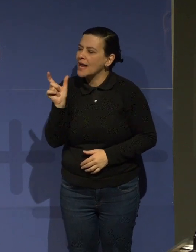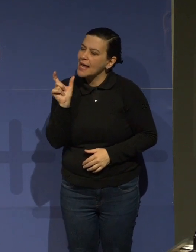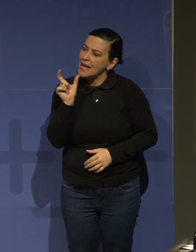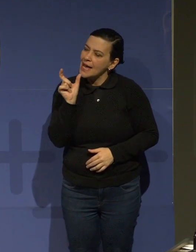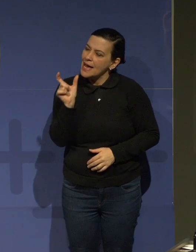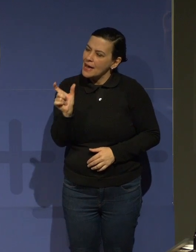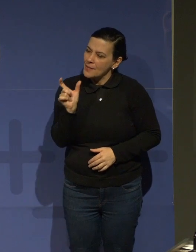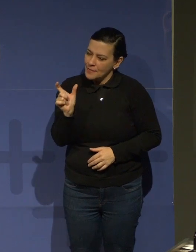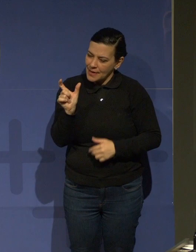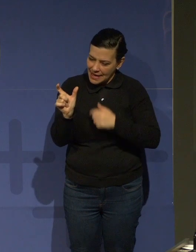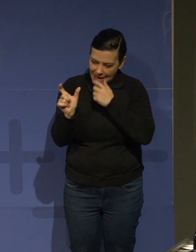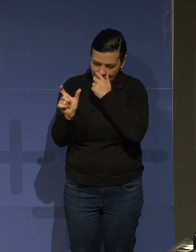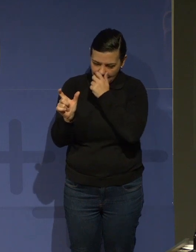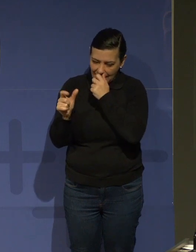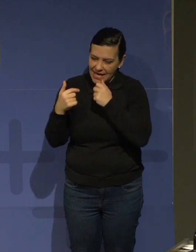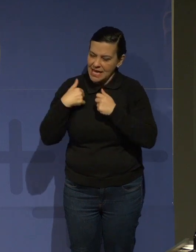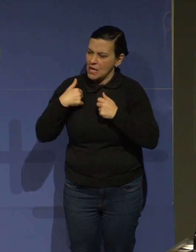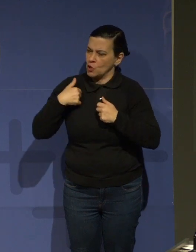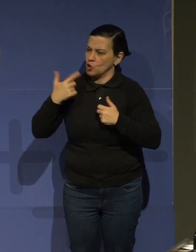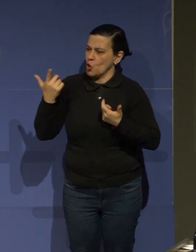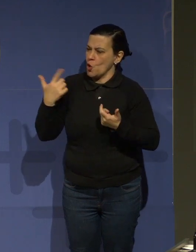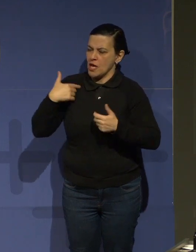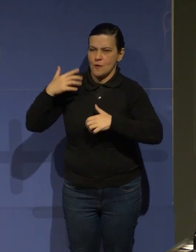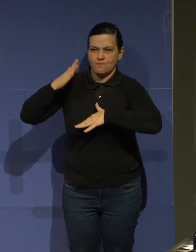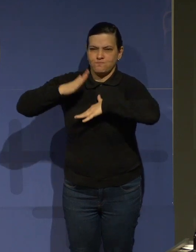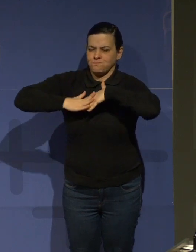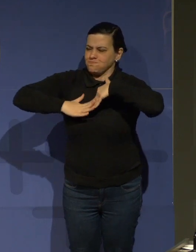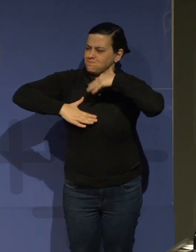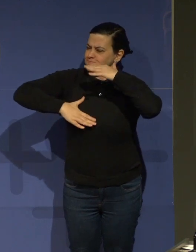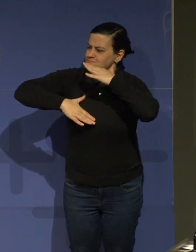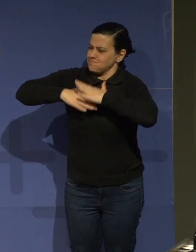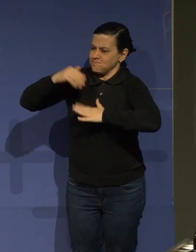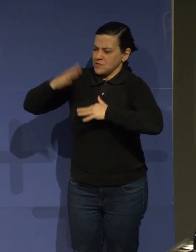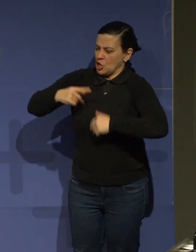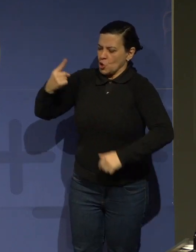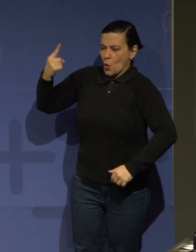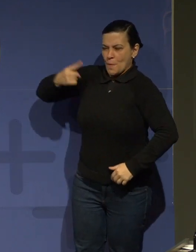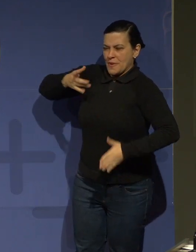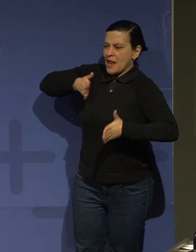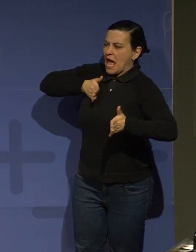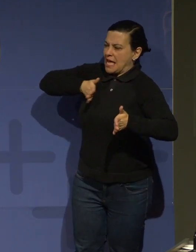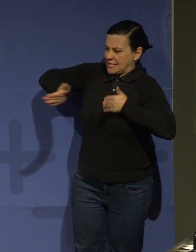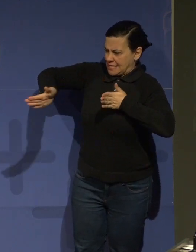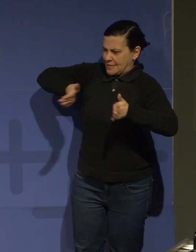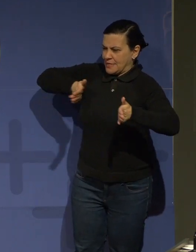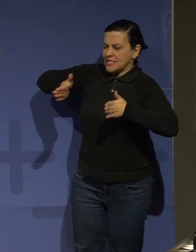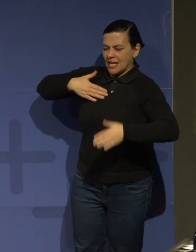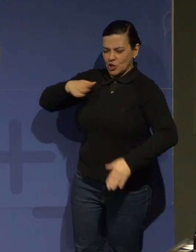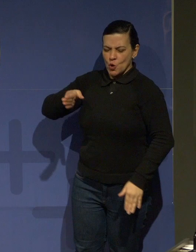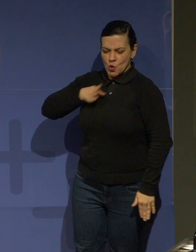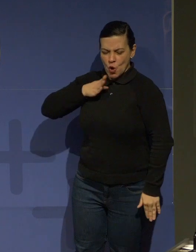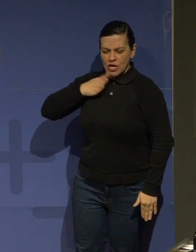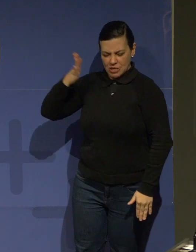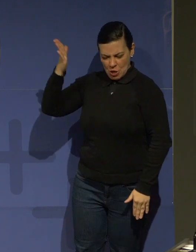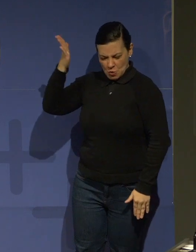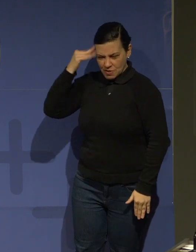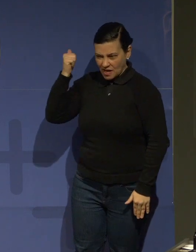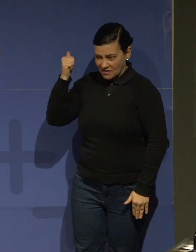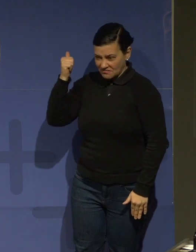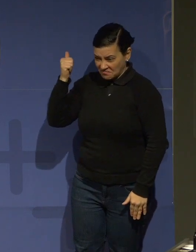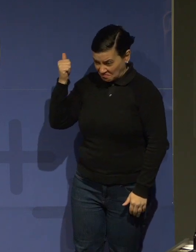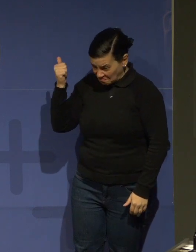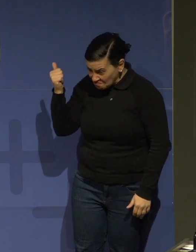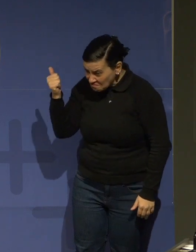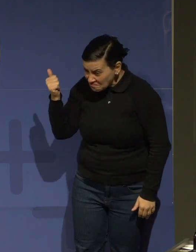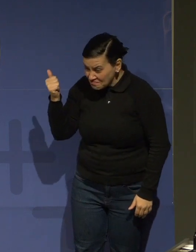que é o Accessibility Champion, né? Eu sou o campeão de acessibilidade do meu time. E esse tipo de abordagem não funciona,